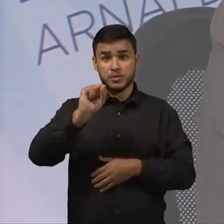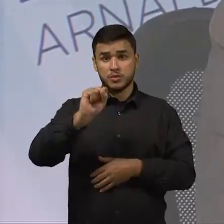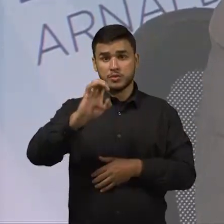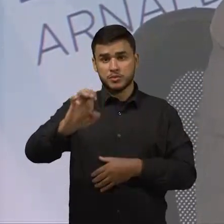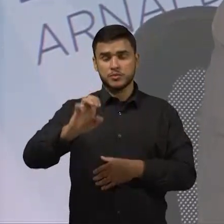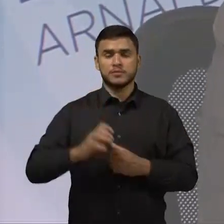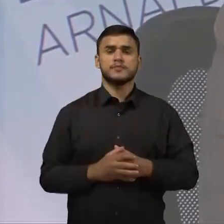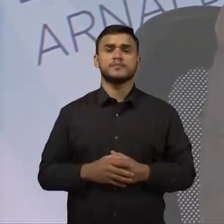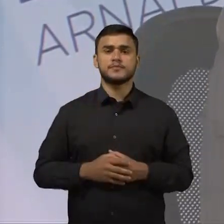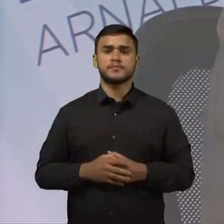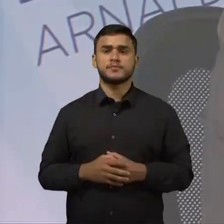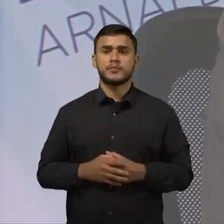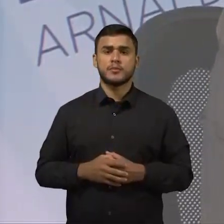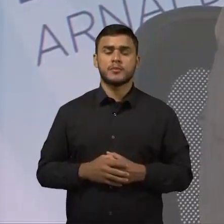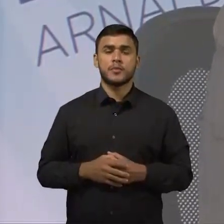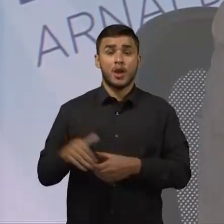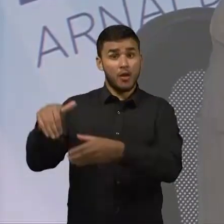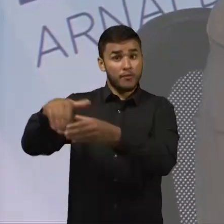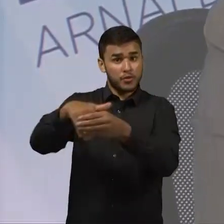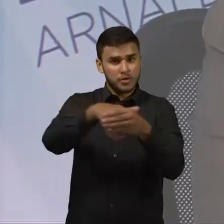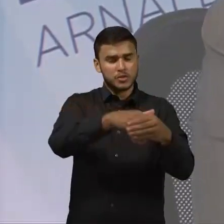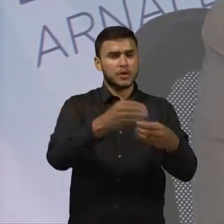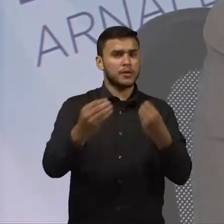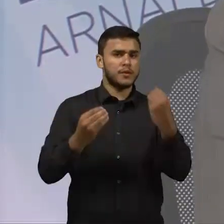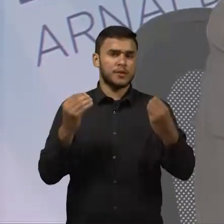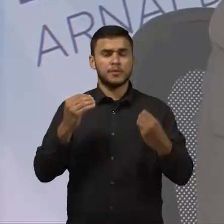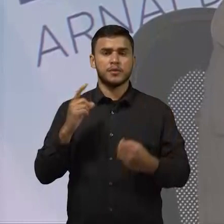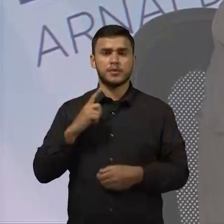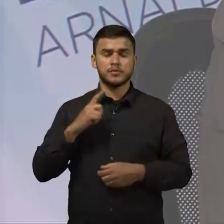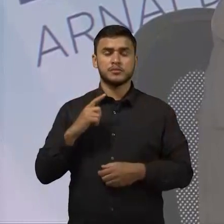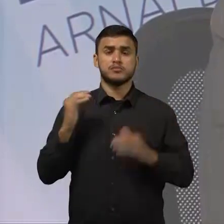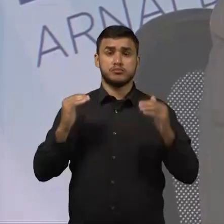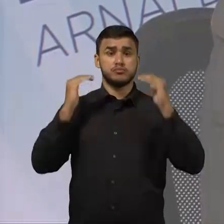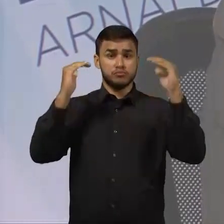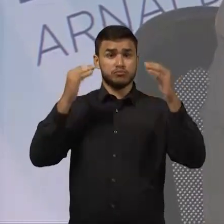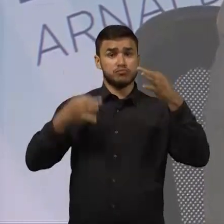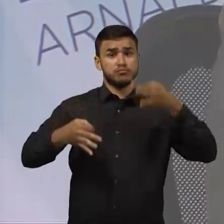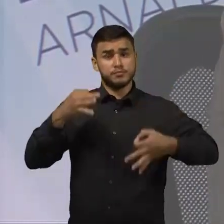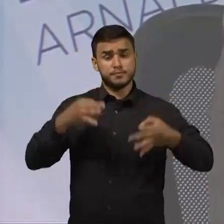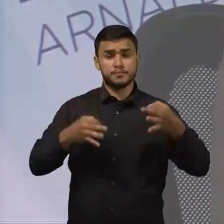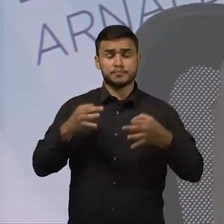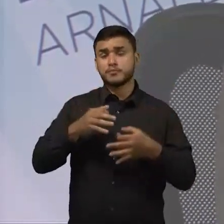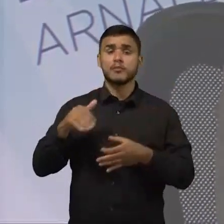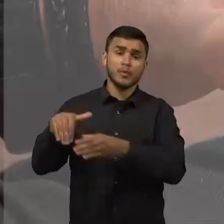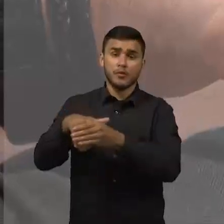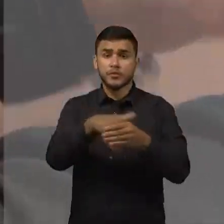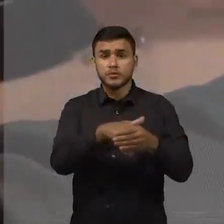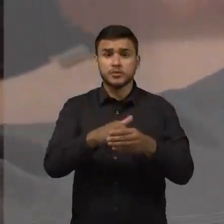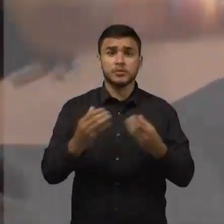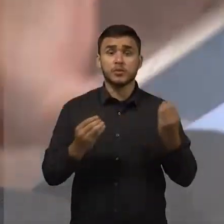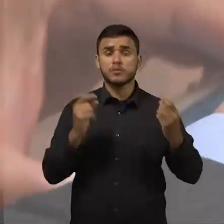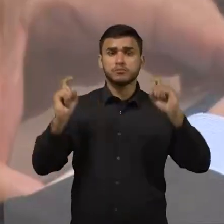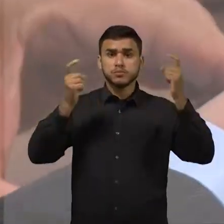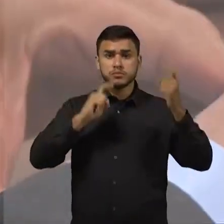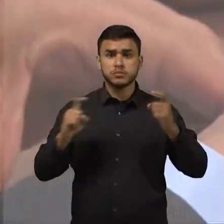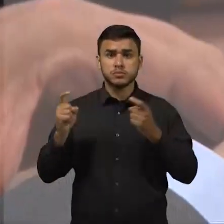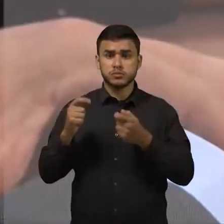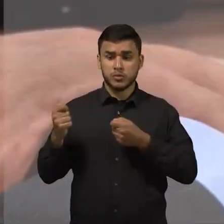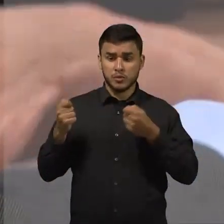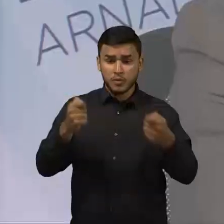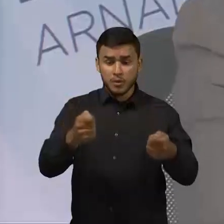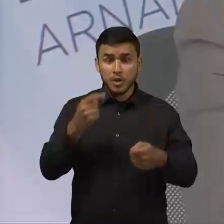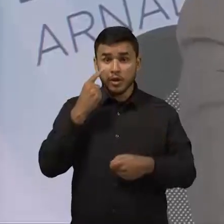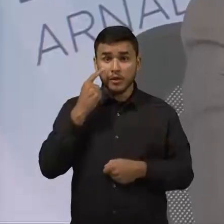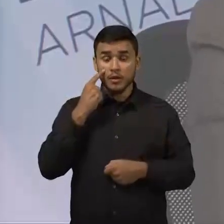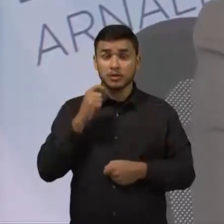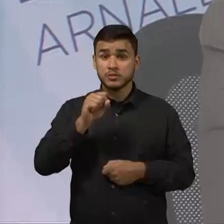está aqui, compete ao Tribunal Superior Eleitoral, processar e julgar, geralmente, o uso, habeas corpus e o mandato de segurança em matéria eleitoral.